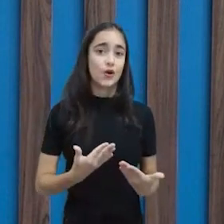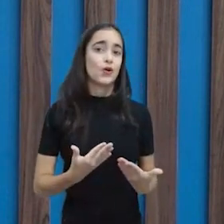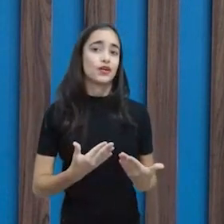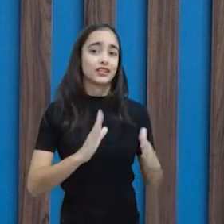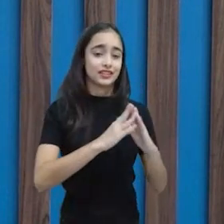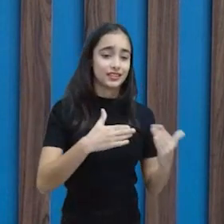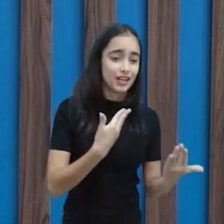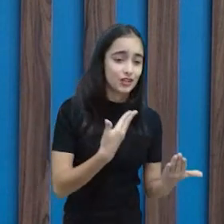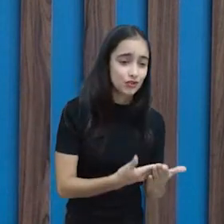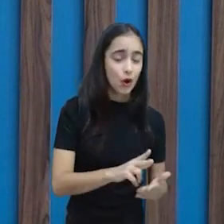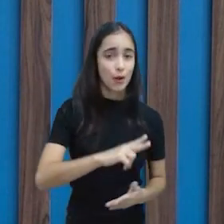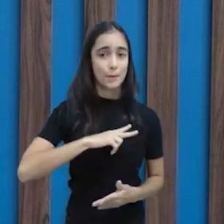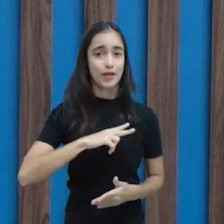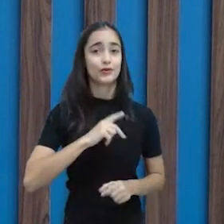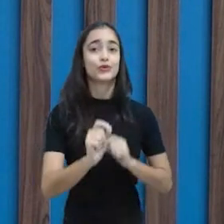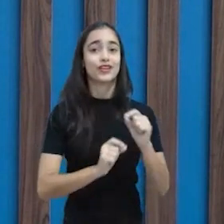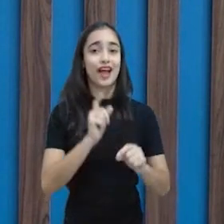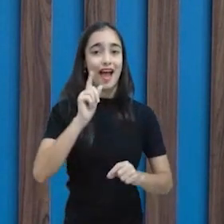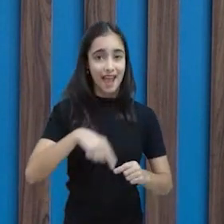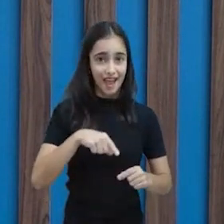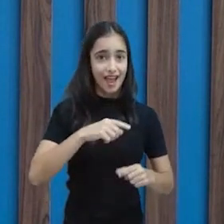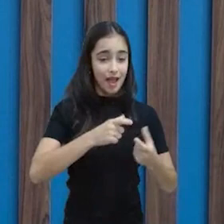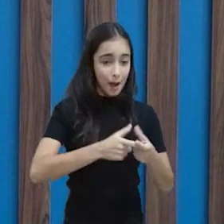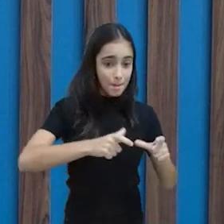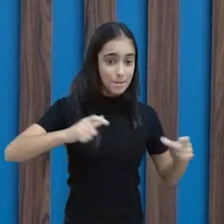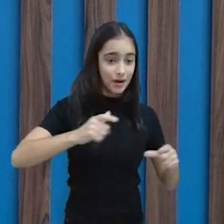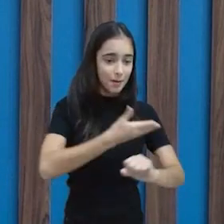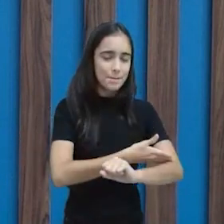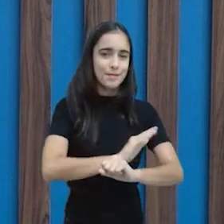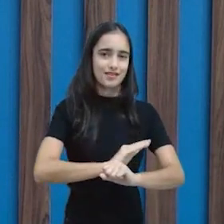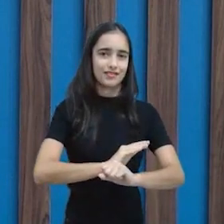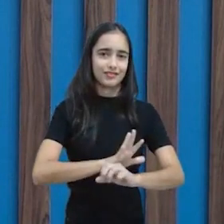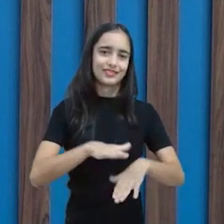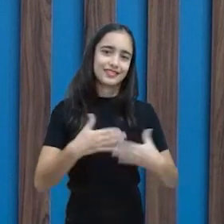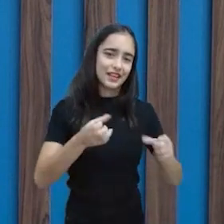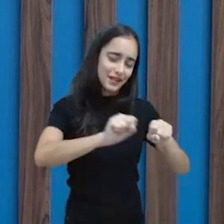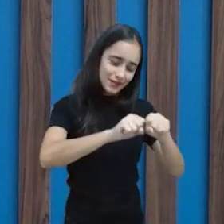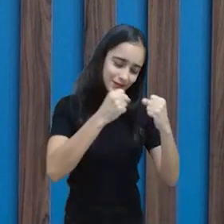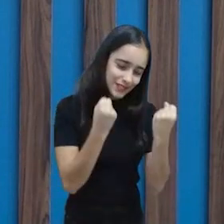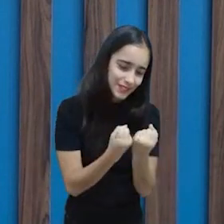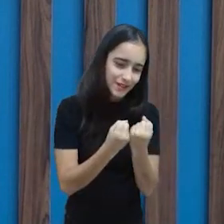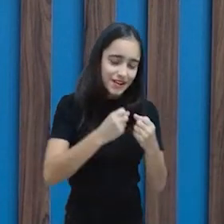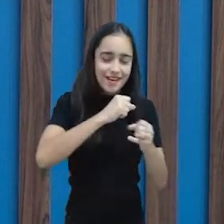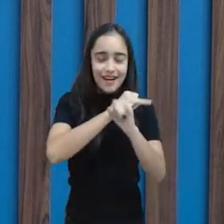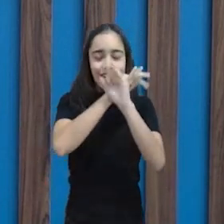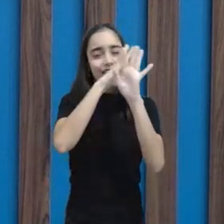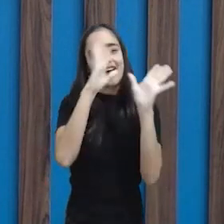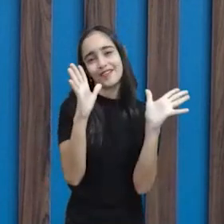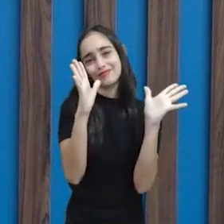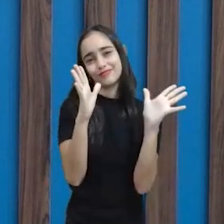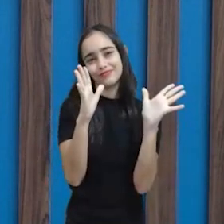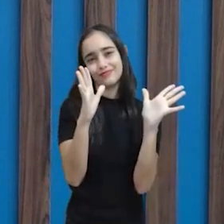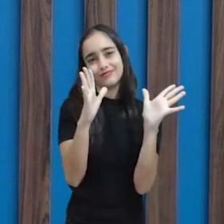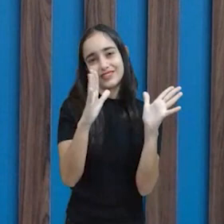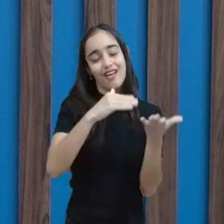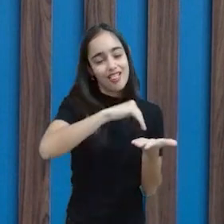temos a maioria de brancos, né? Então, já vemos aí o social, né, muito claro sendo dividido, né? E com